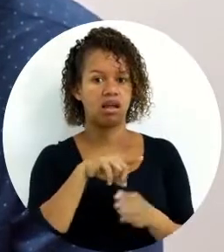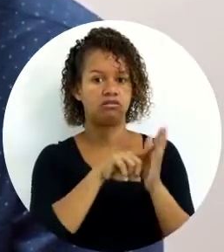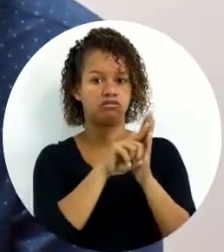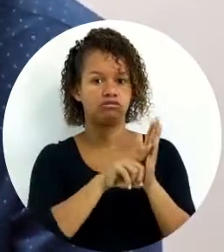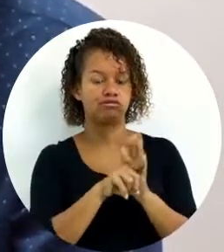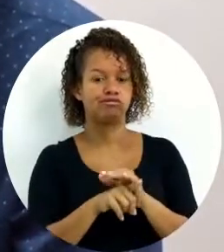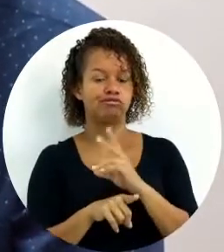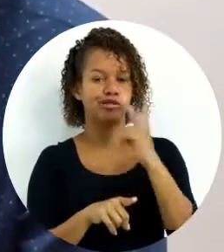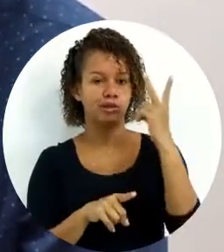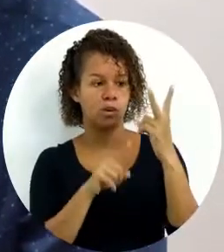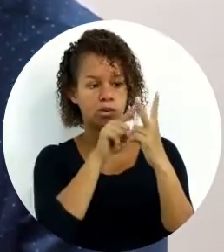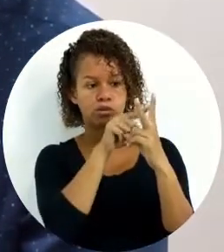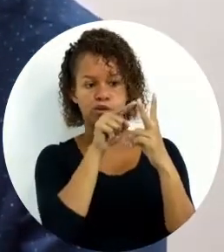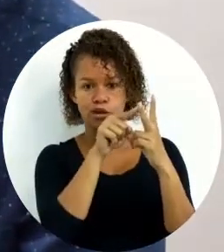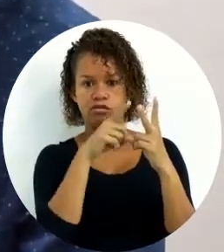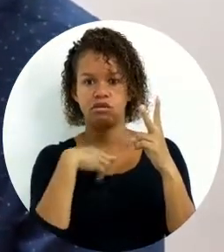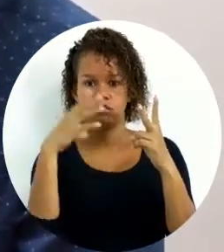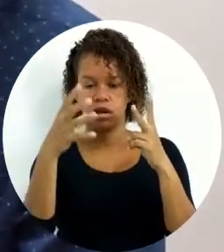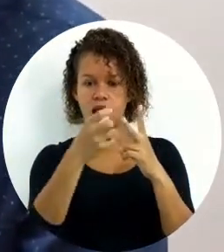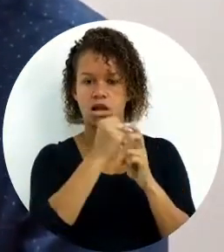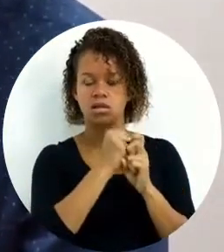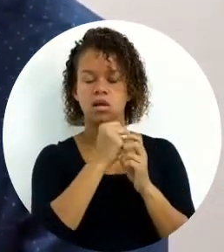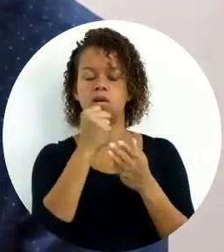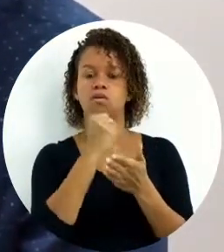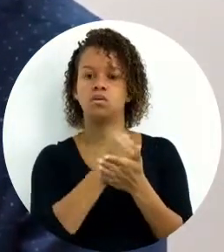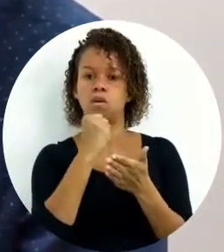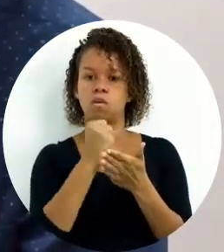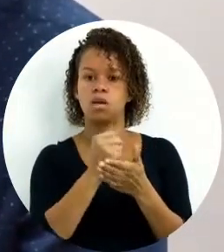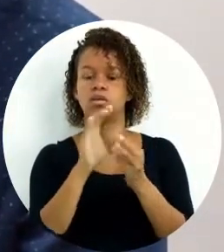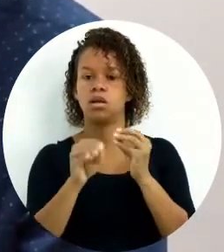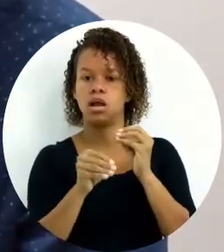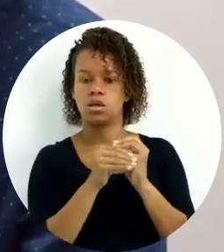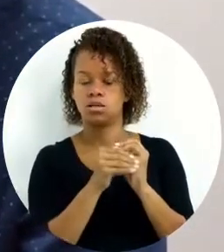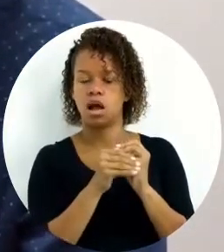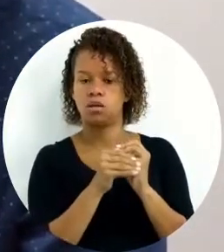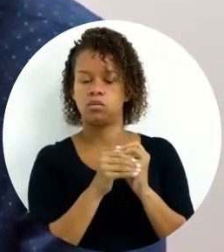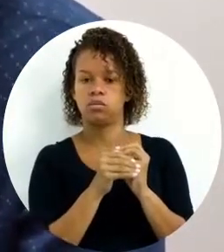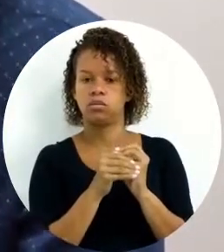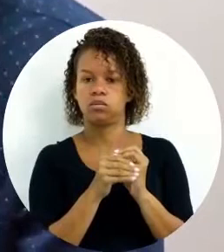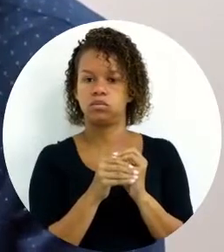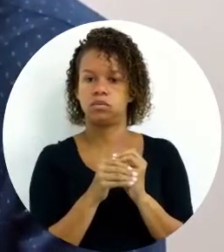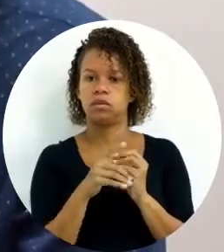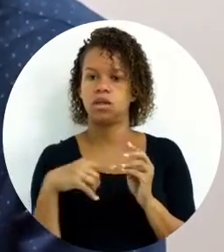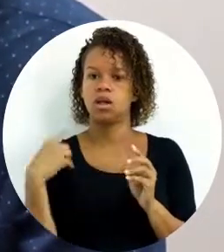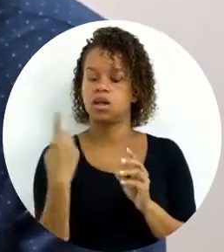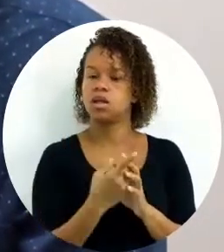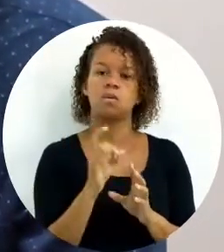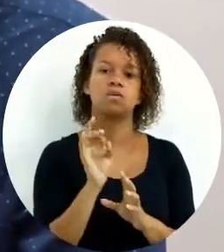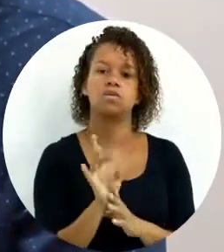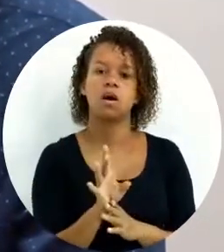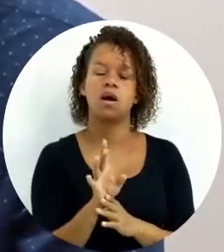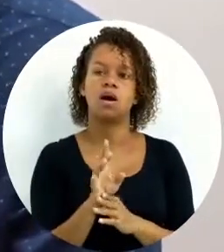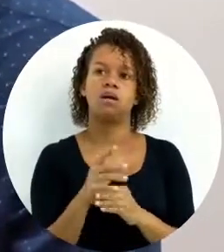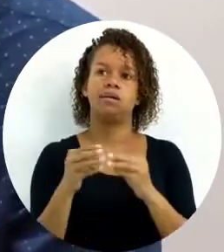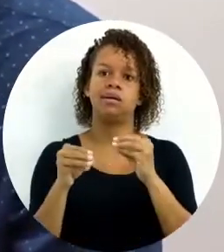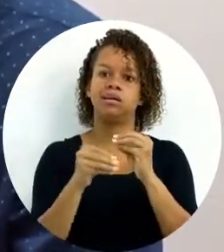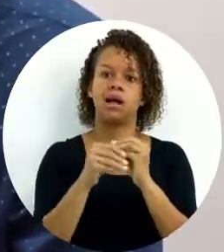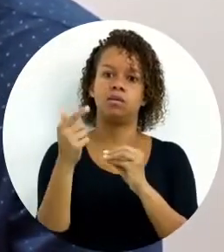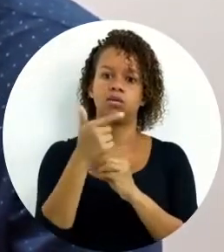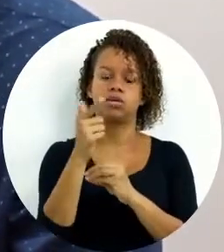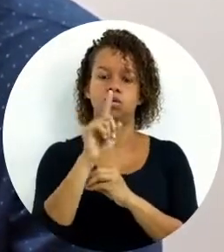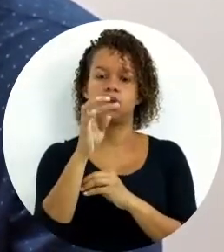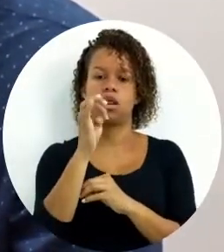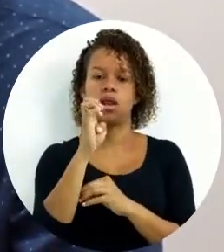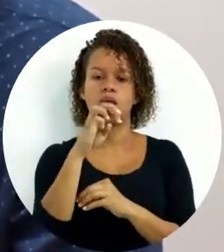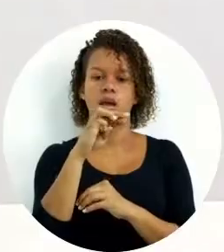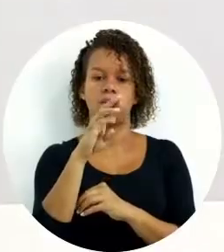dois termos, ele vai trazer os documentos que são indexados por um termo e que não são indexados por um segundo termo, por